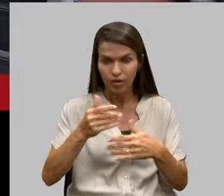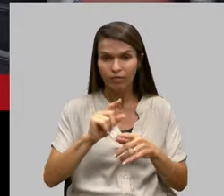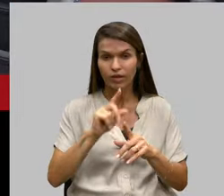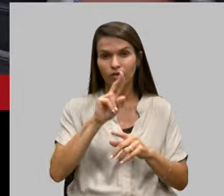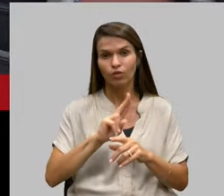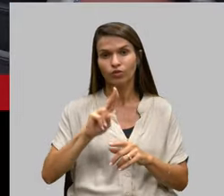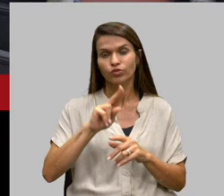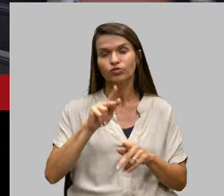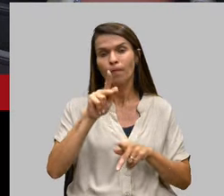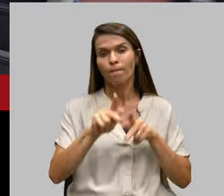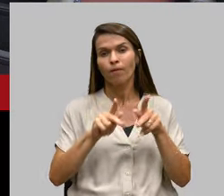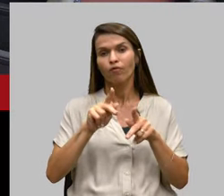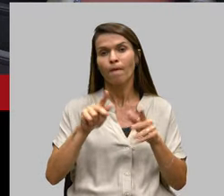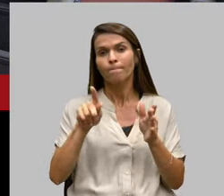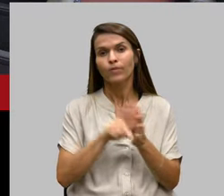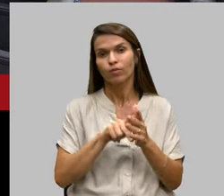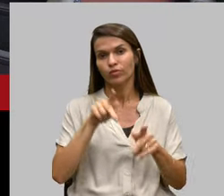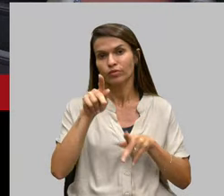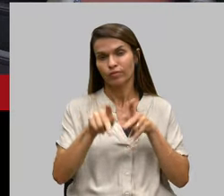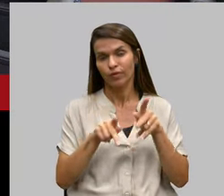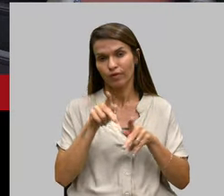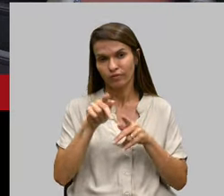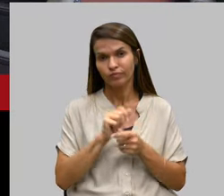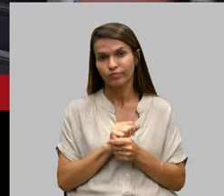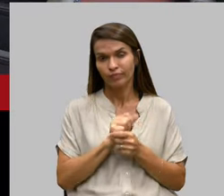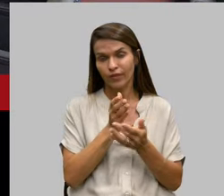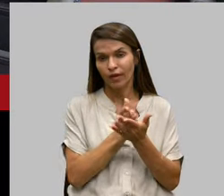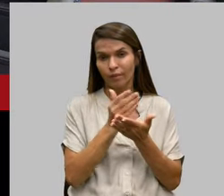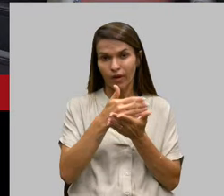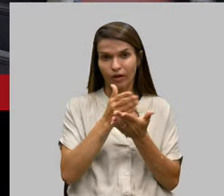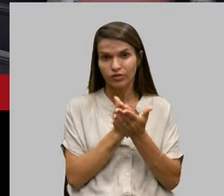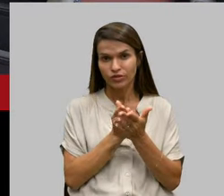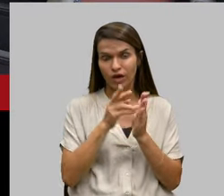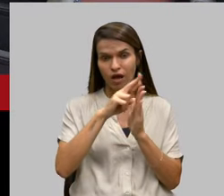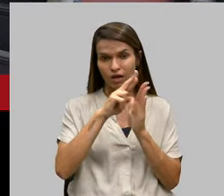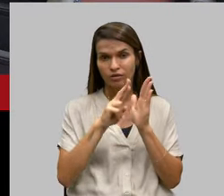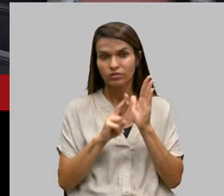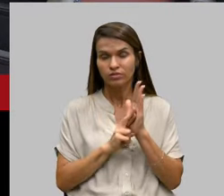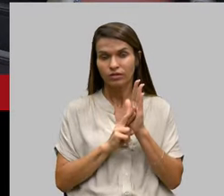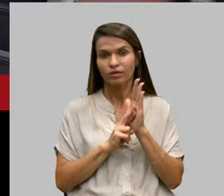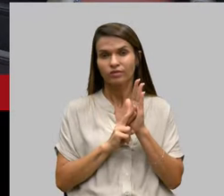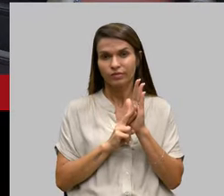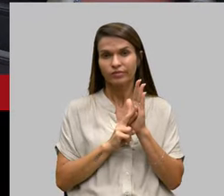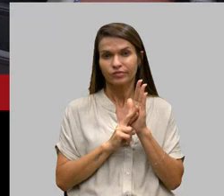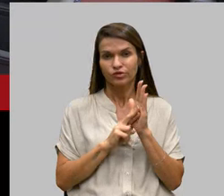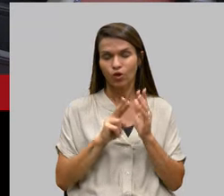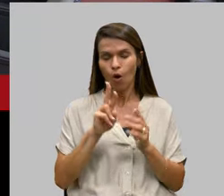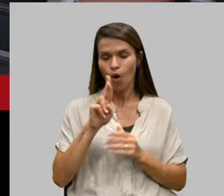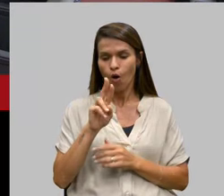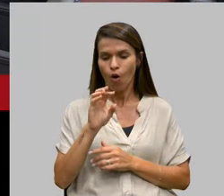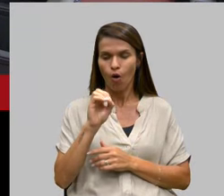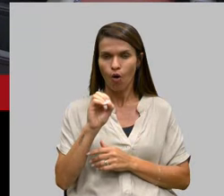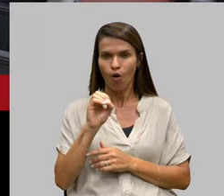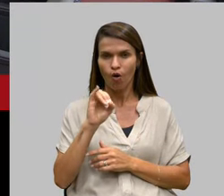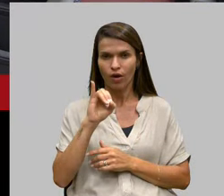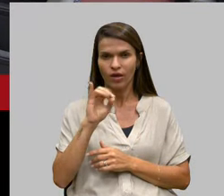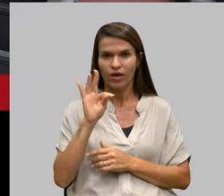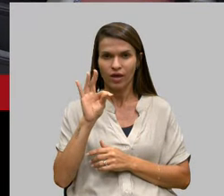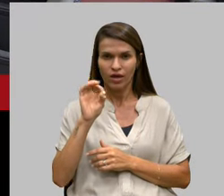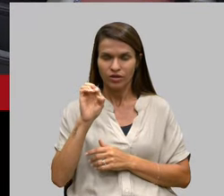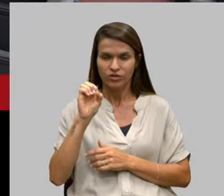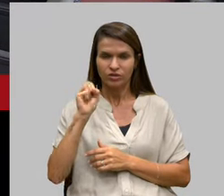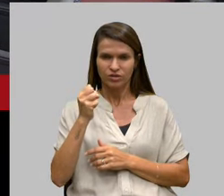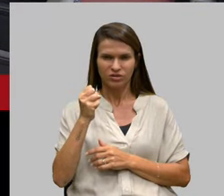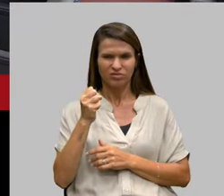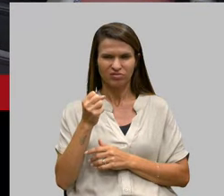do povo é bem comum do Povo repartir a receita desses chamados royalties eu não gosto de falar em royals não porque fica